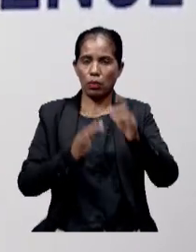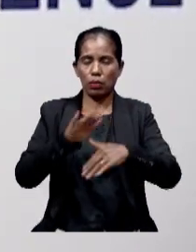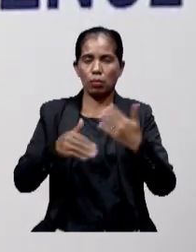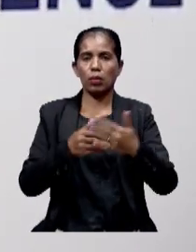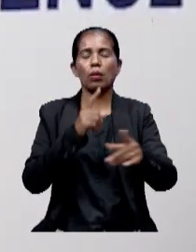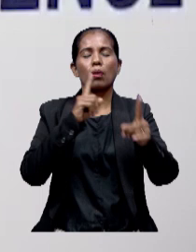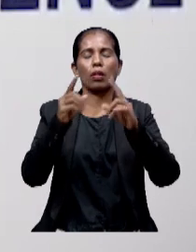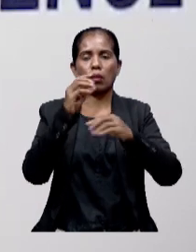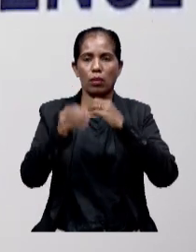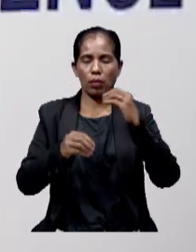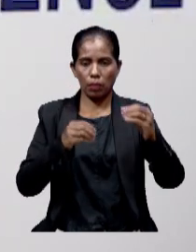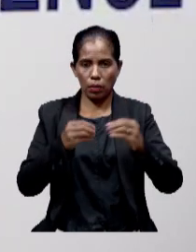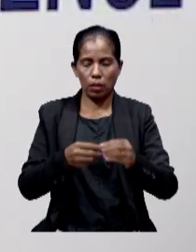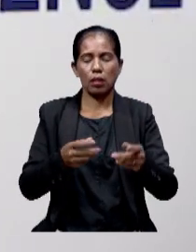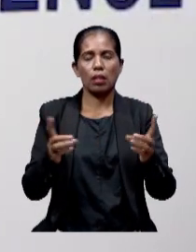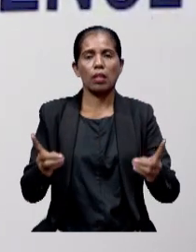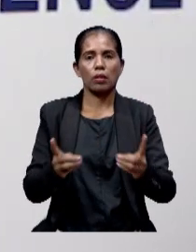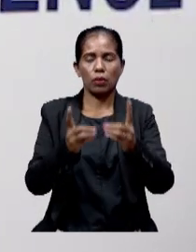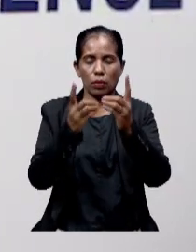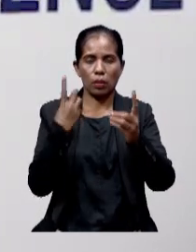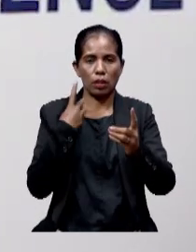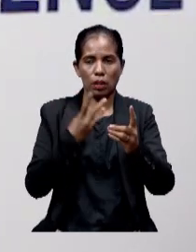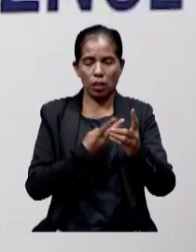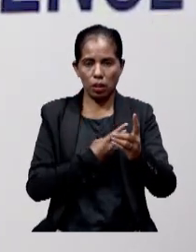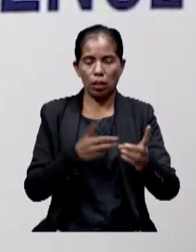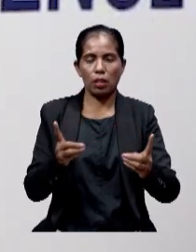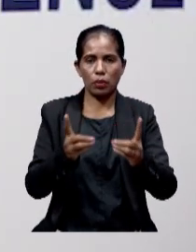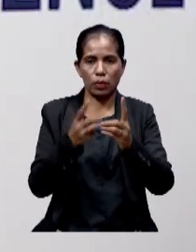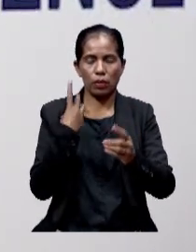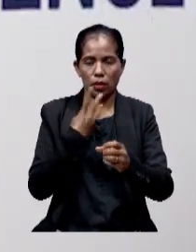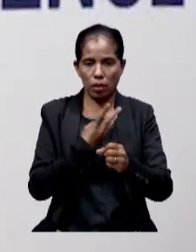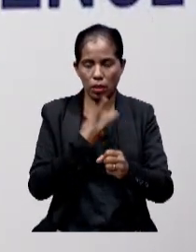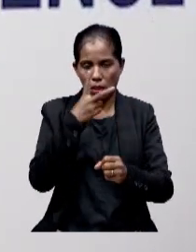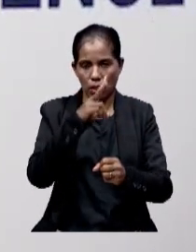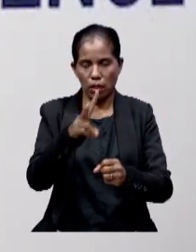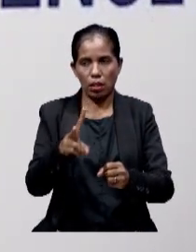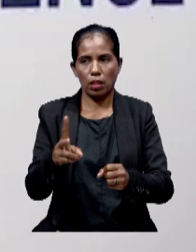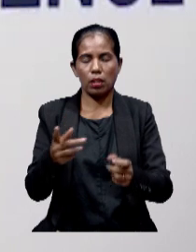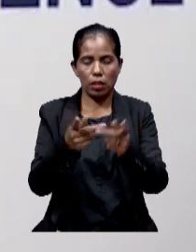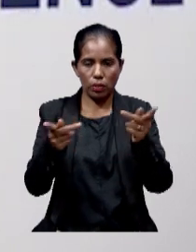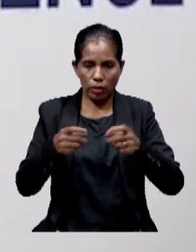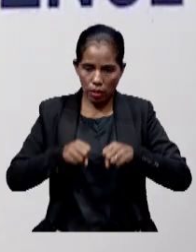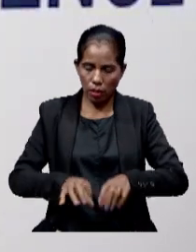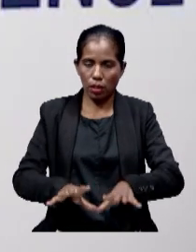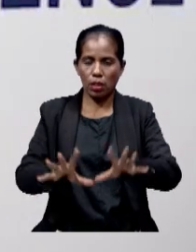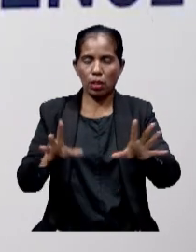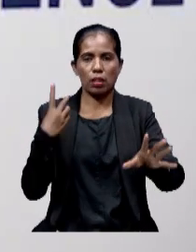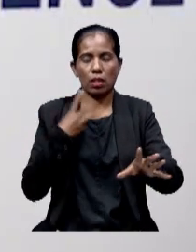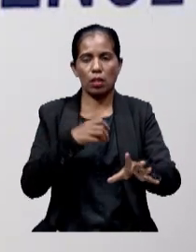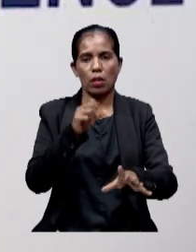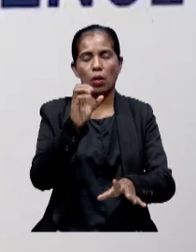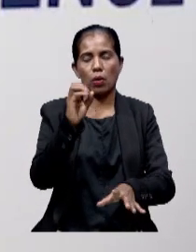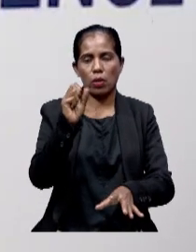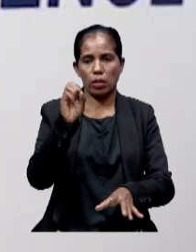quando a situação na Bema está em frente à Itália e a Itania. Área marítima e também oceânica.